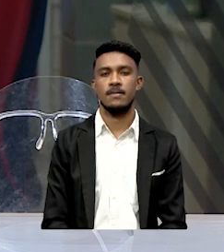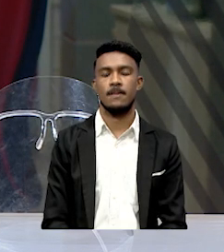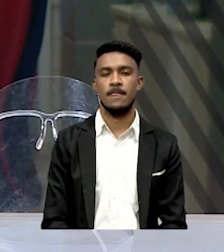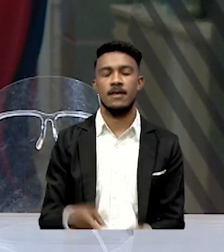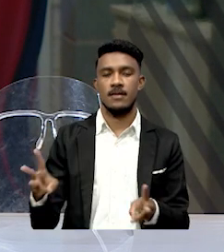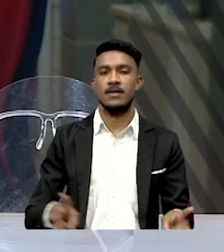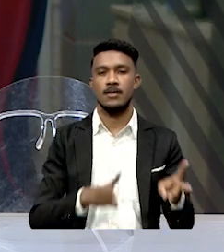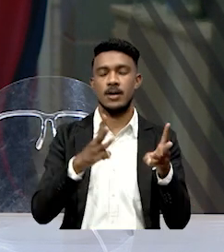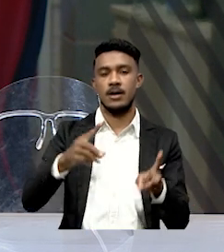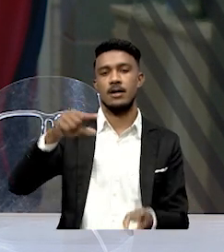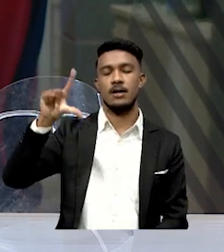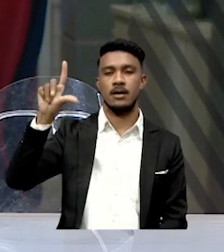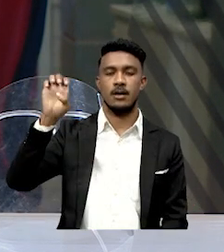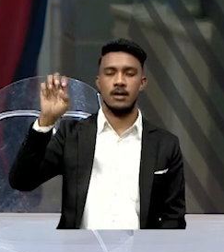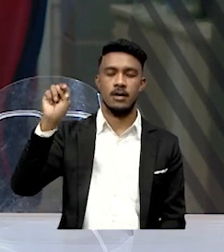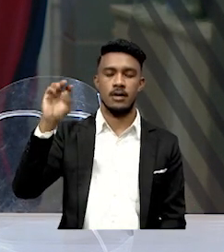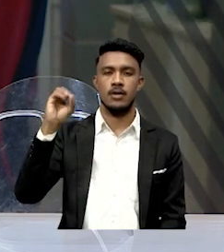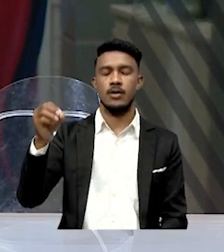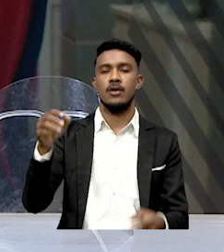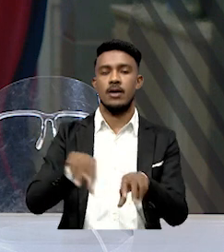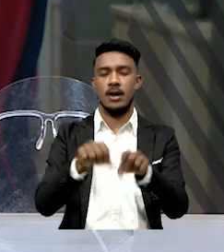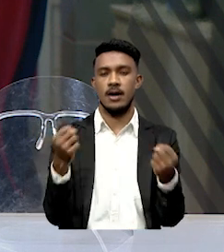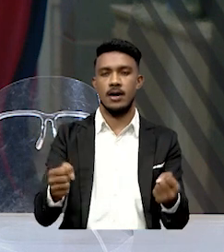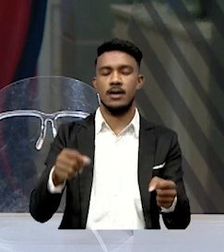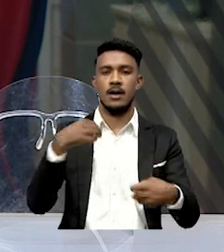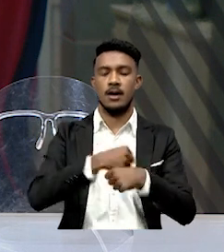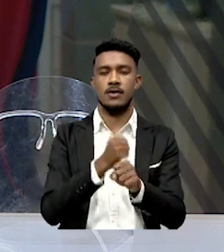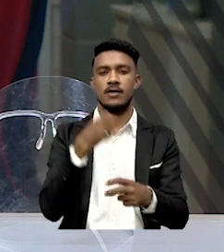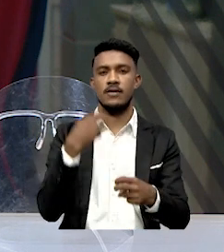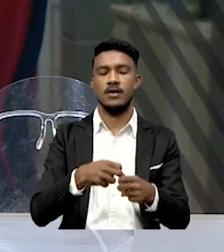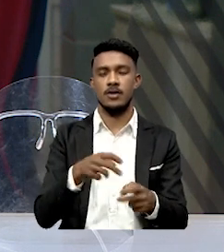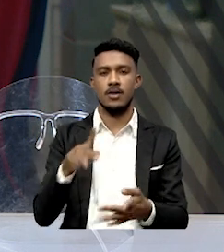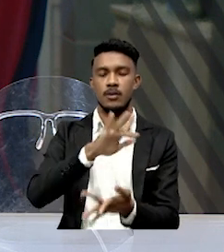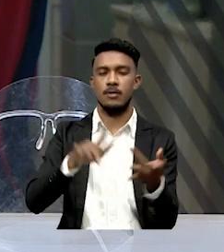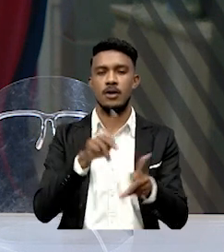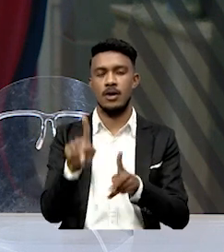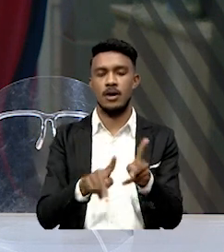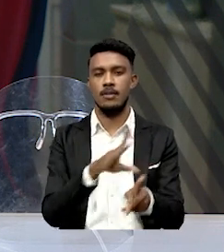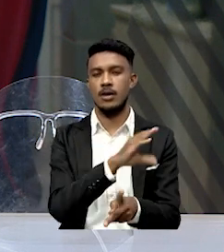estrada José Glenno Bacoliate condição A dificulta movimento de transporte na comunidade.